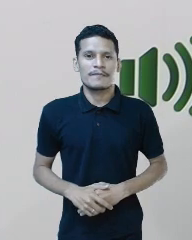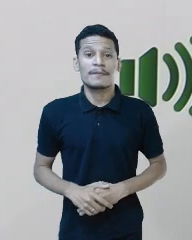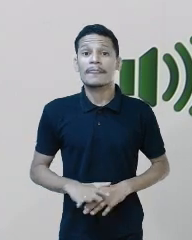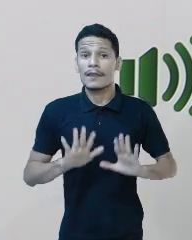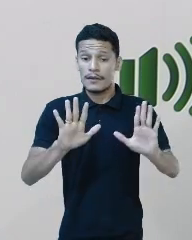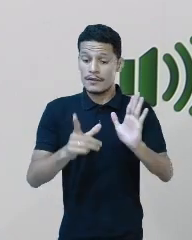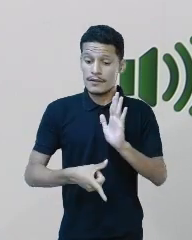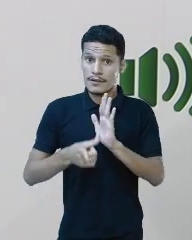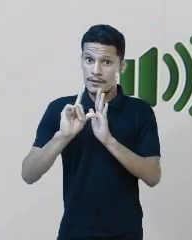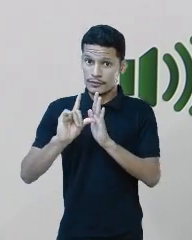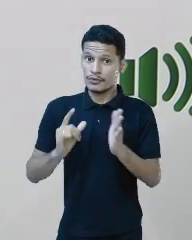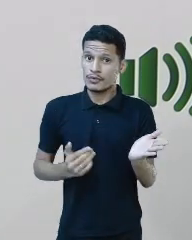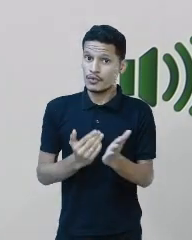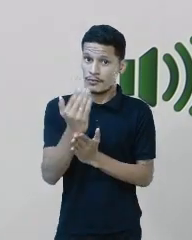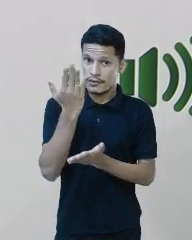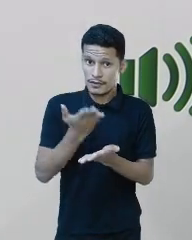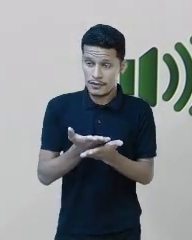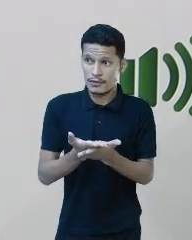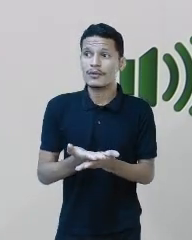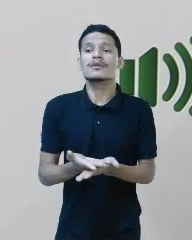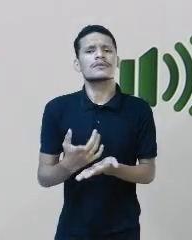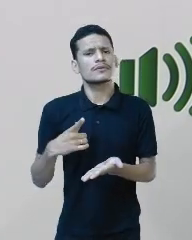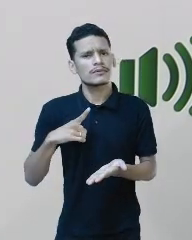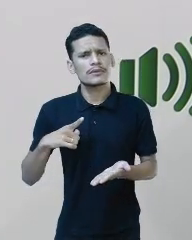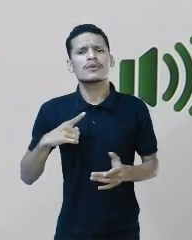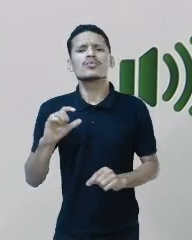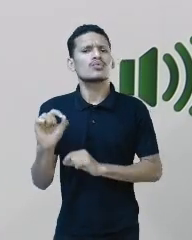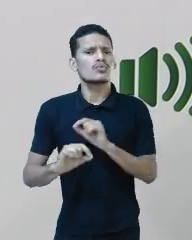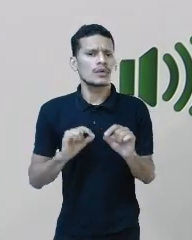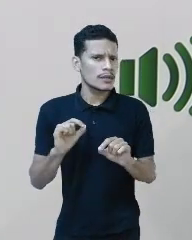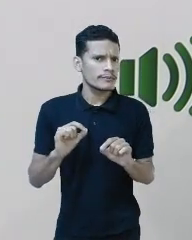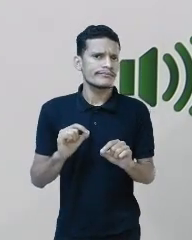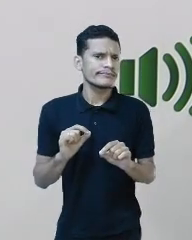Antes da gente começar a aula em si, aí nós temos aqui, ó,